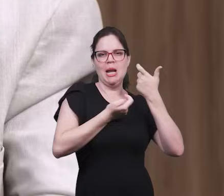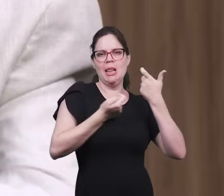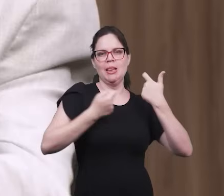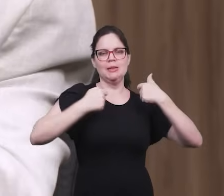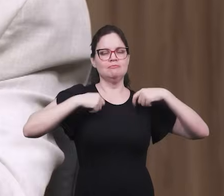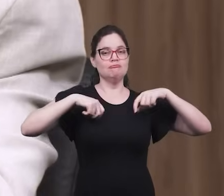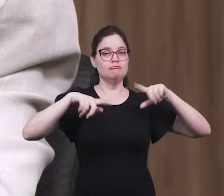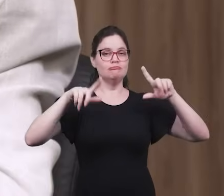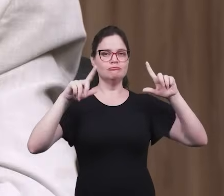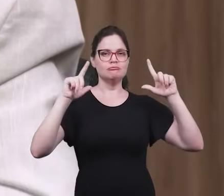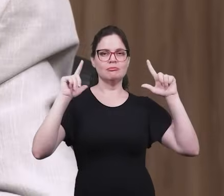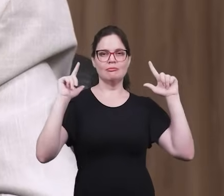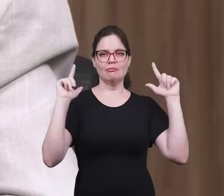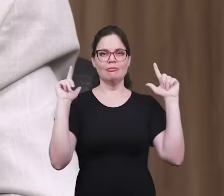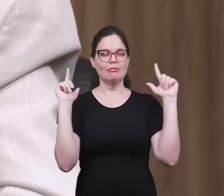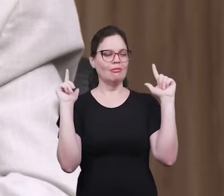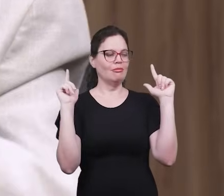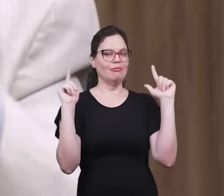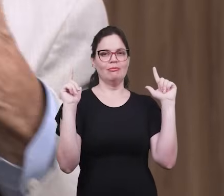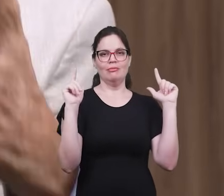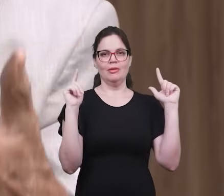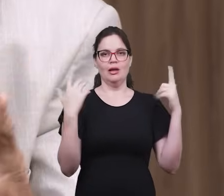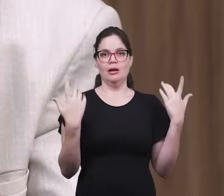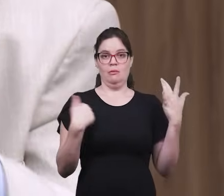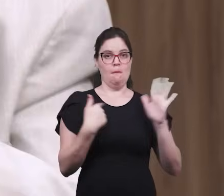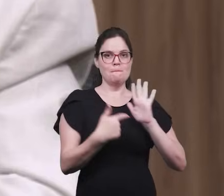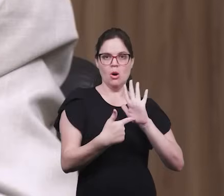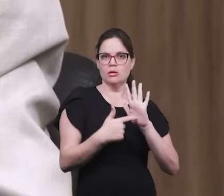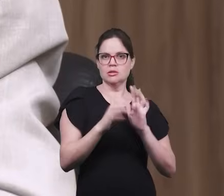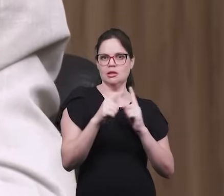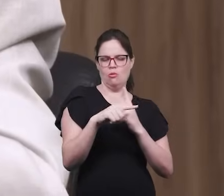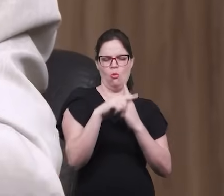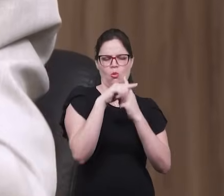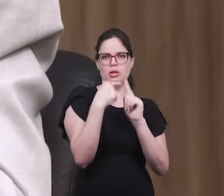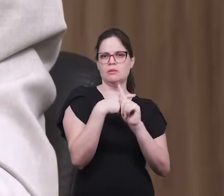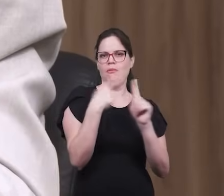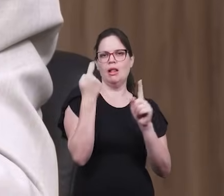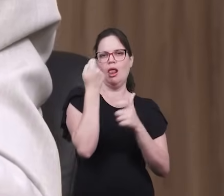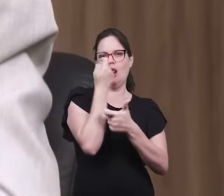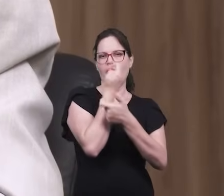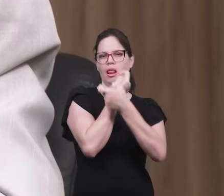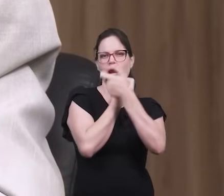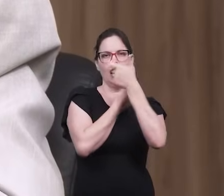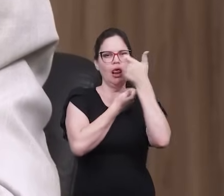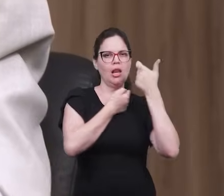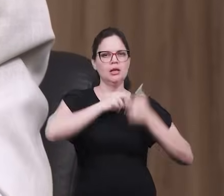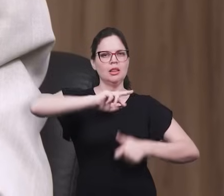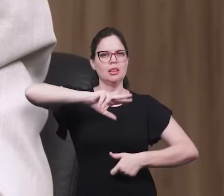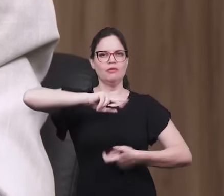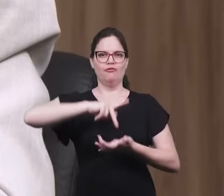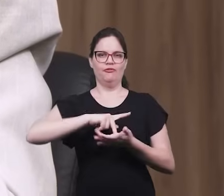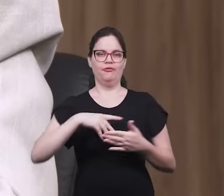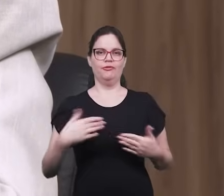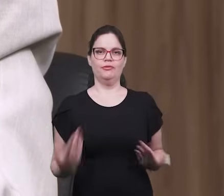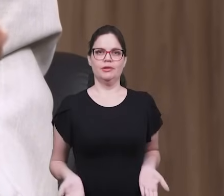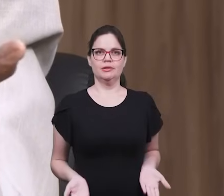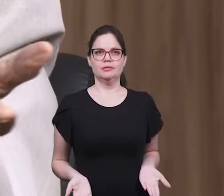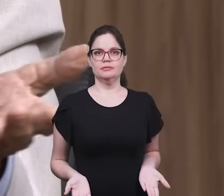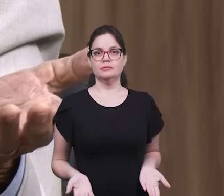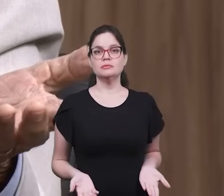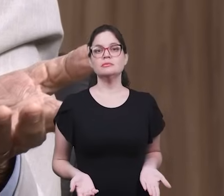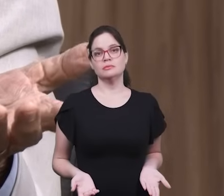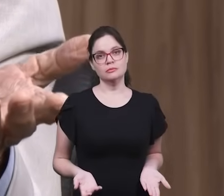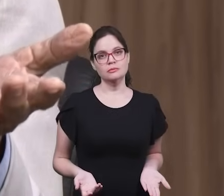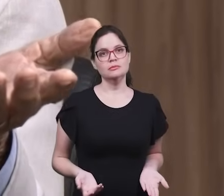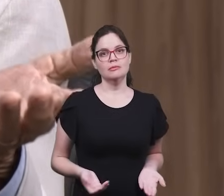fazer uma encenação a respeito do sacrifício de Jesus, com um determinado nome, o que leva